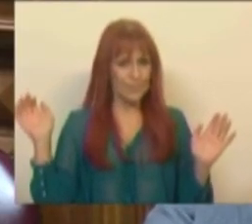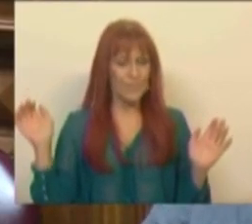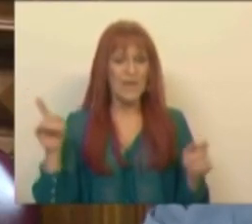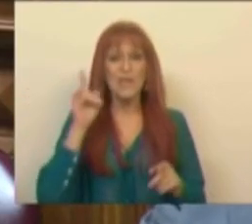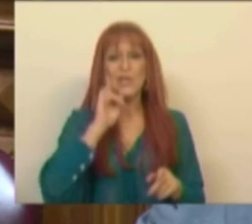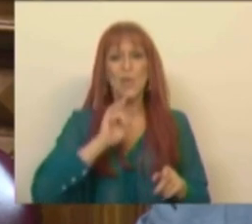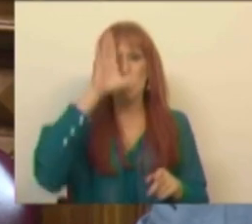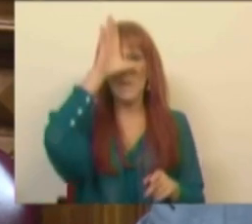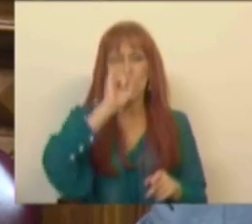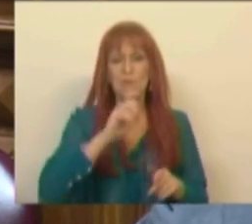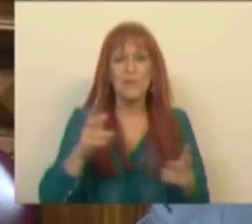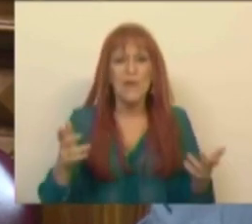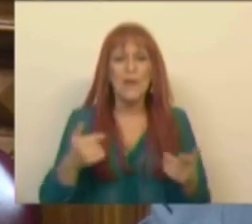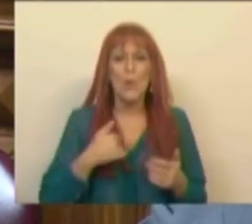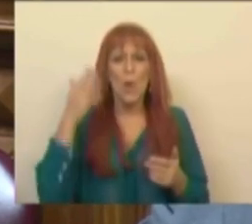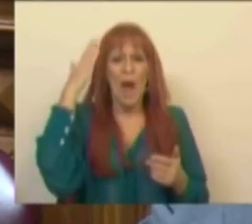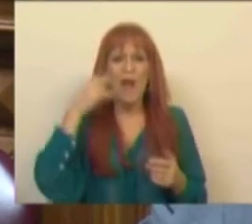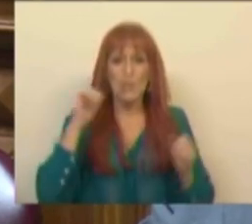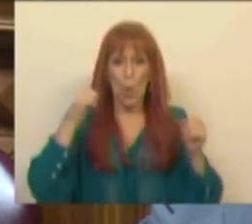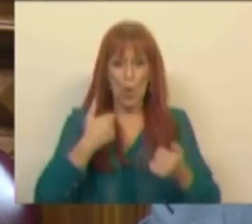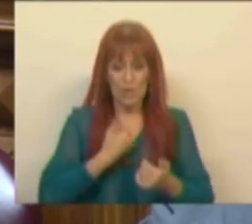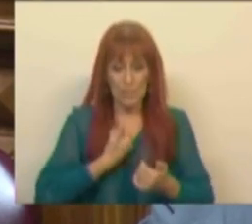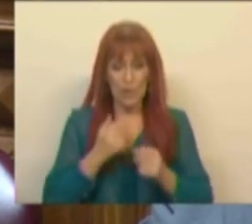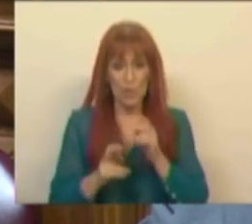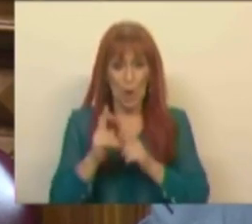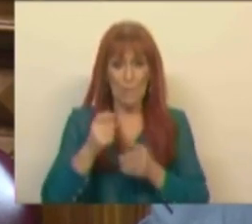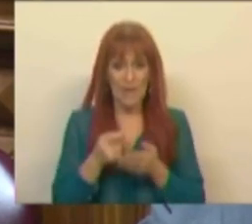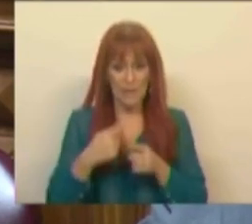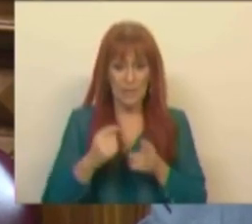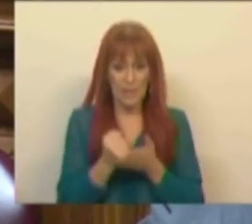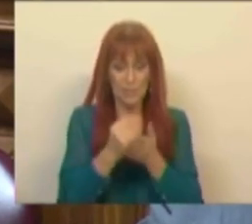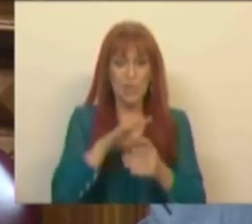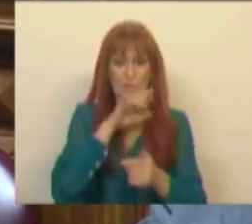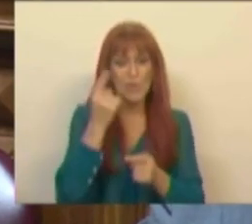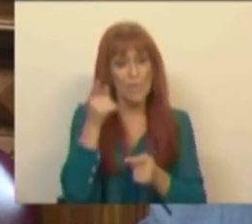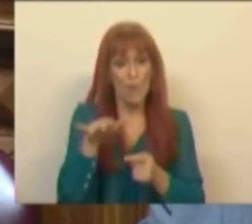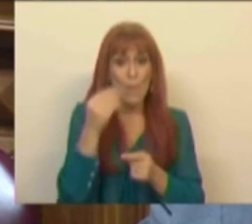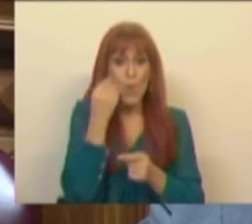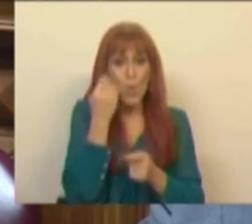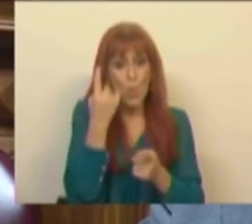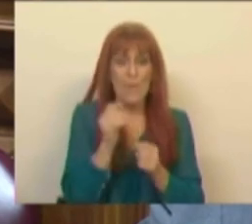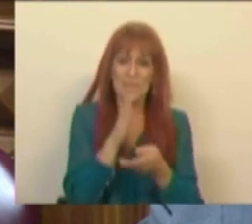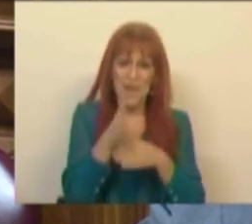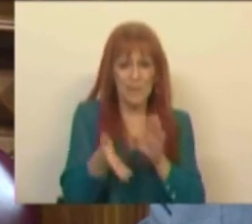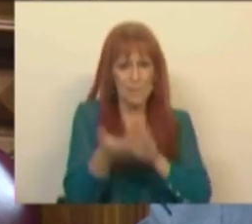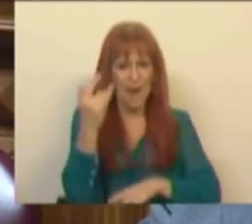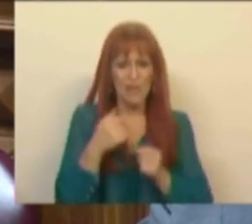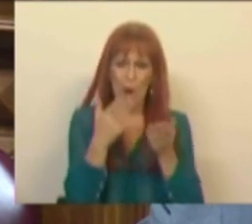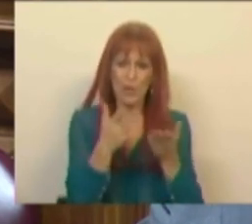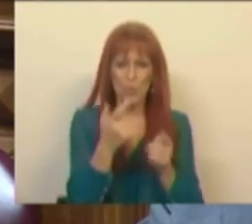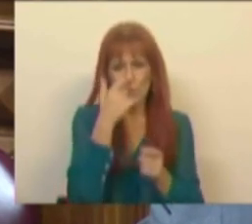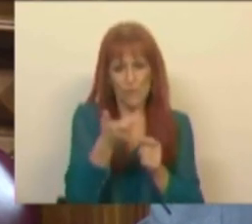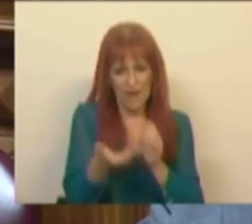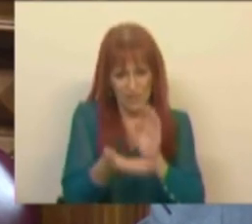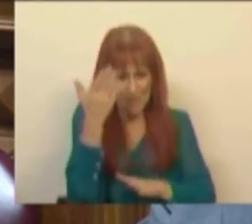Sra. Ministra, eu creio que concorda comigo que o aumento do abono de família é uma das maneiras mais diretas que nós temos de ajudar os mais